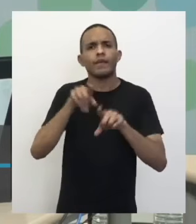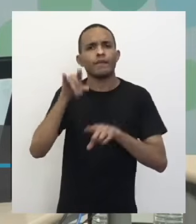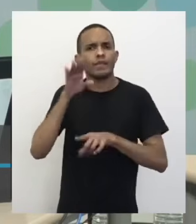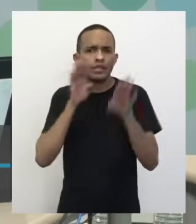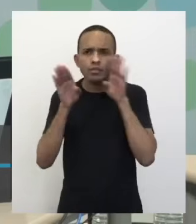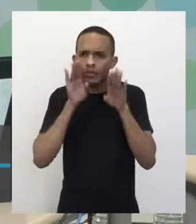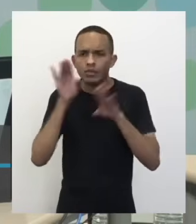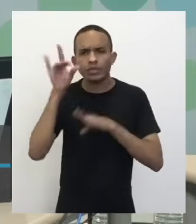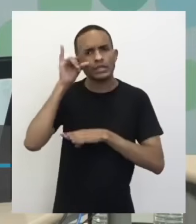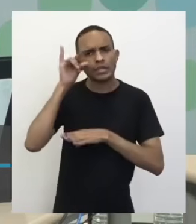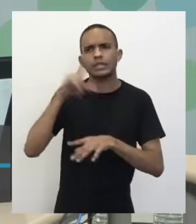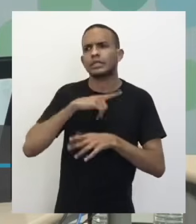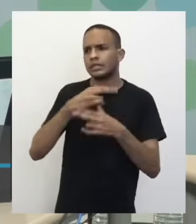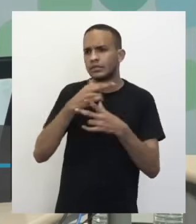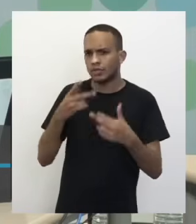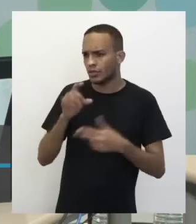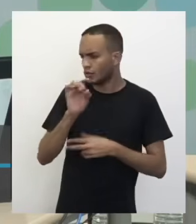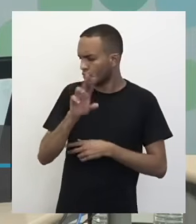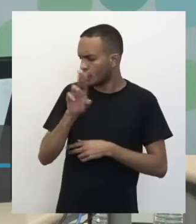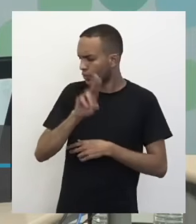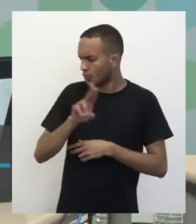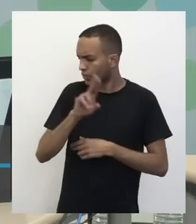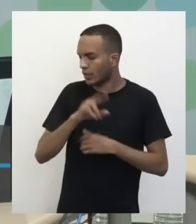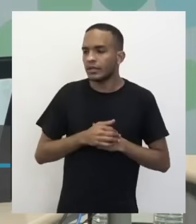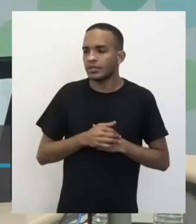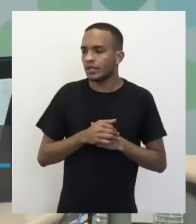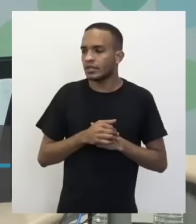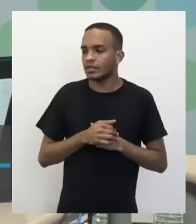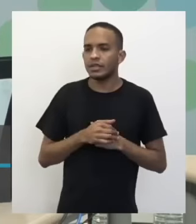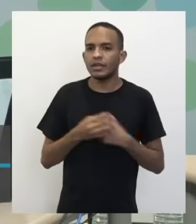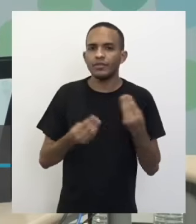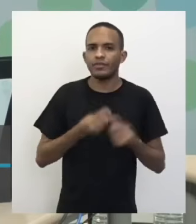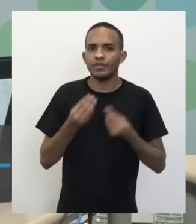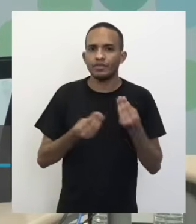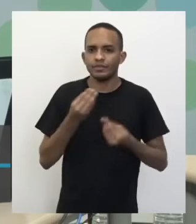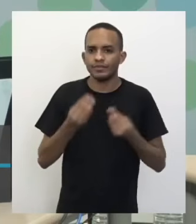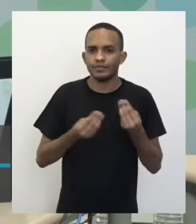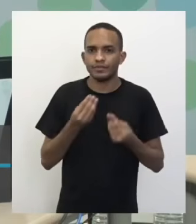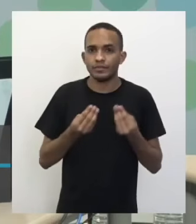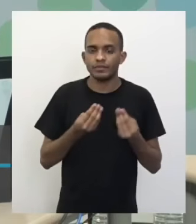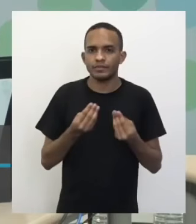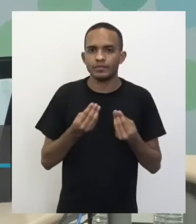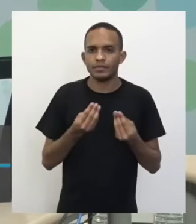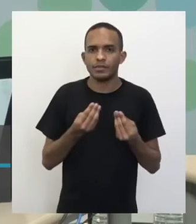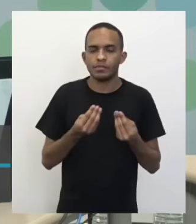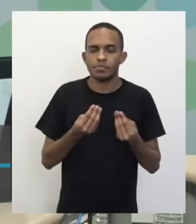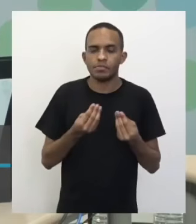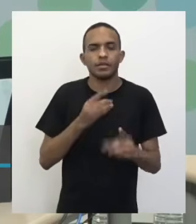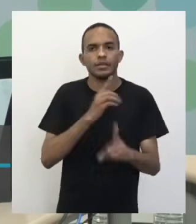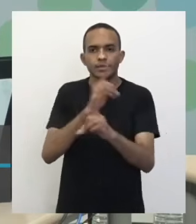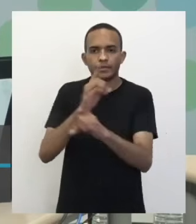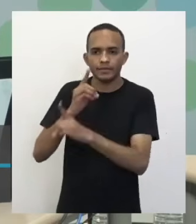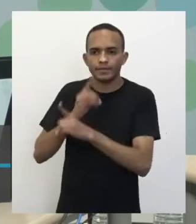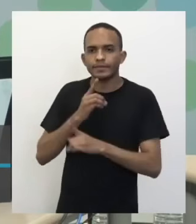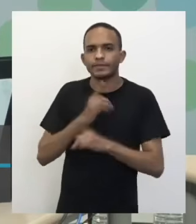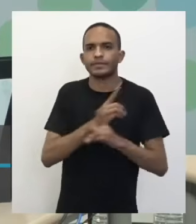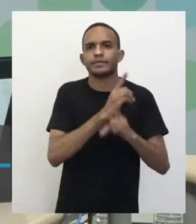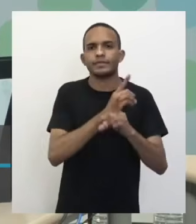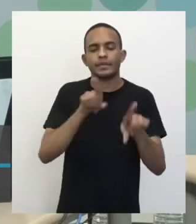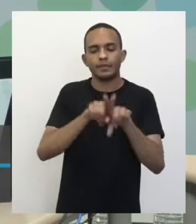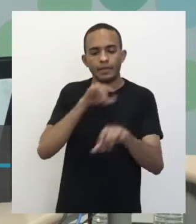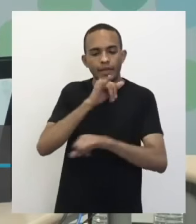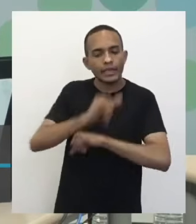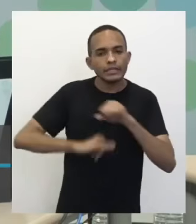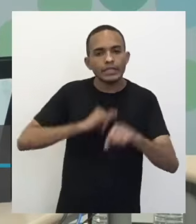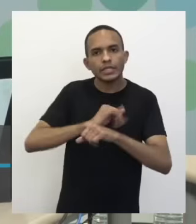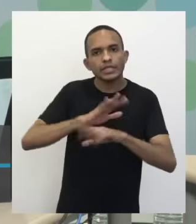outras coisas, que eu só uso esses dois, mas para quem usa outros aí, pode ser que tenha também. Então a gente também consegue encontrar. E na internet, de forma geral,